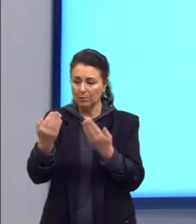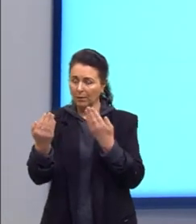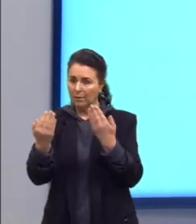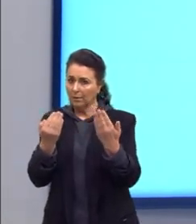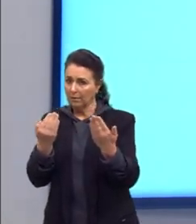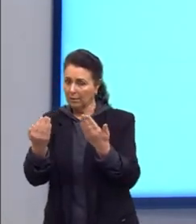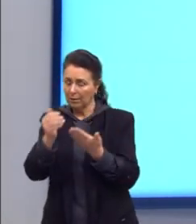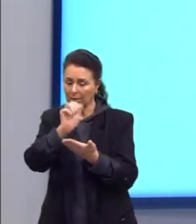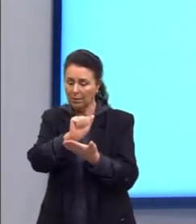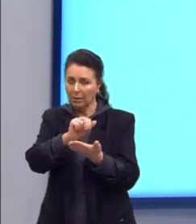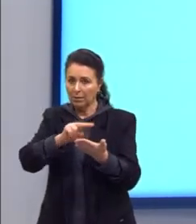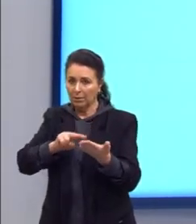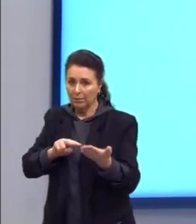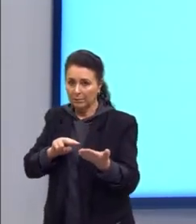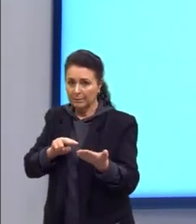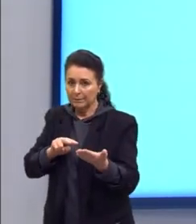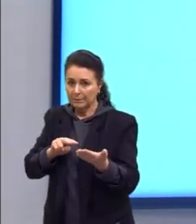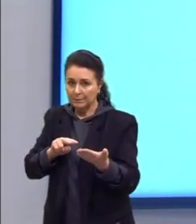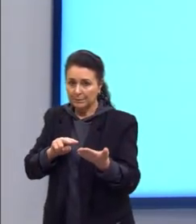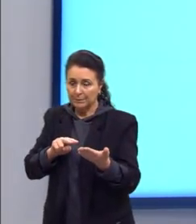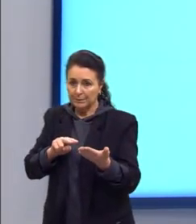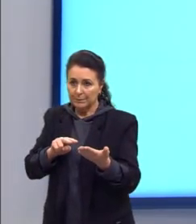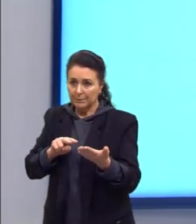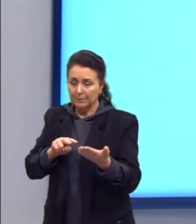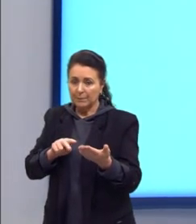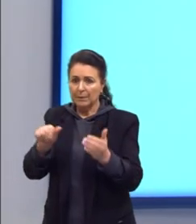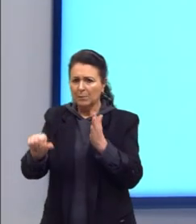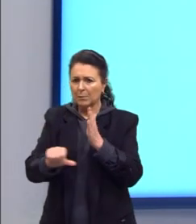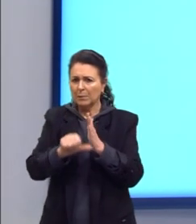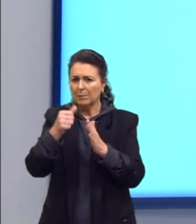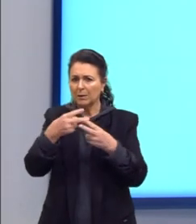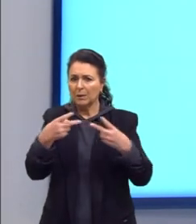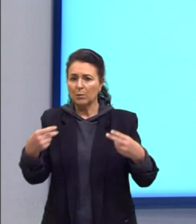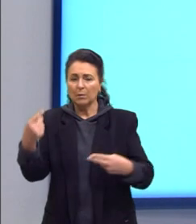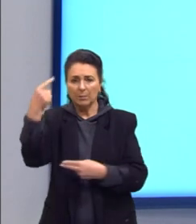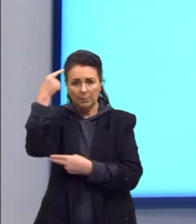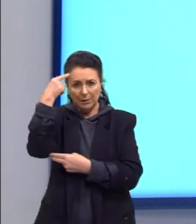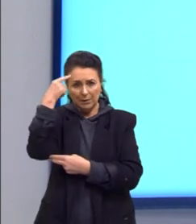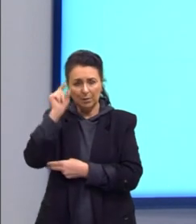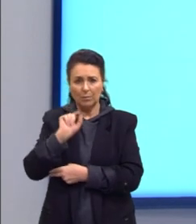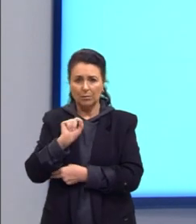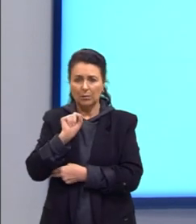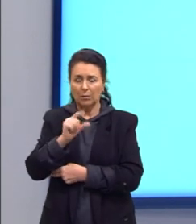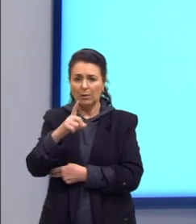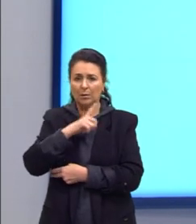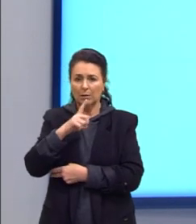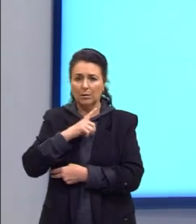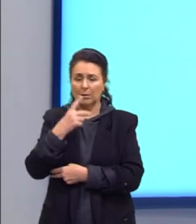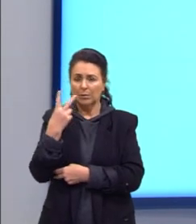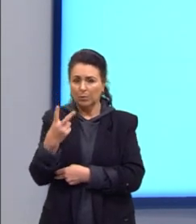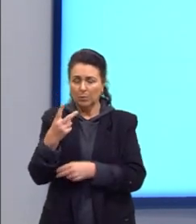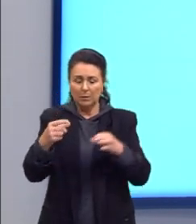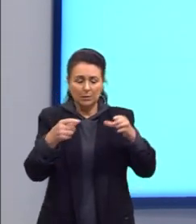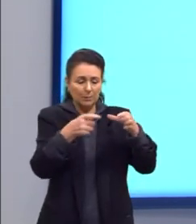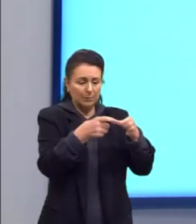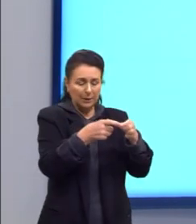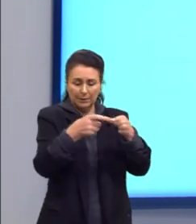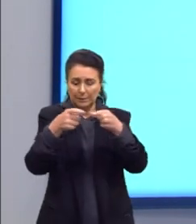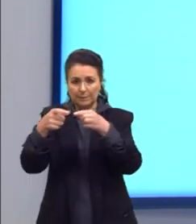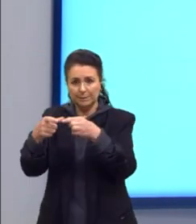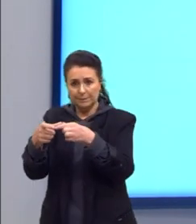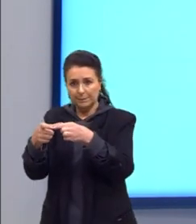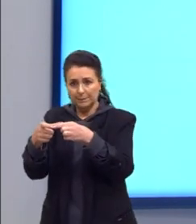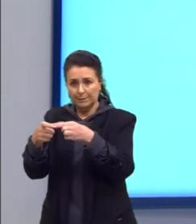avaliar certo bom então primeira coisa que a gente vai pensar é aqui temos duas pilhas